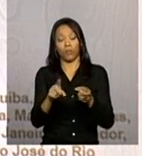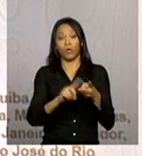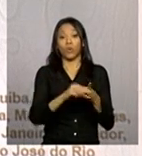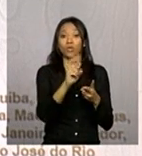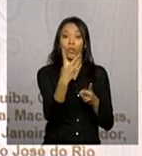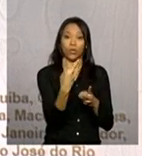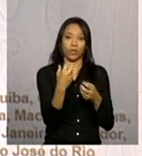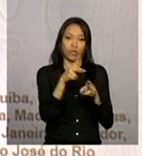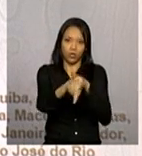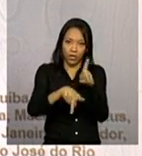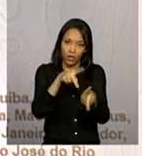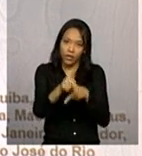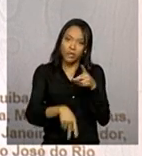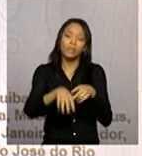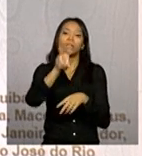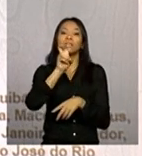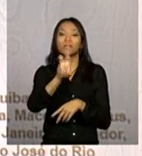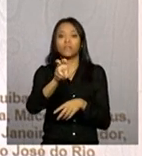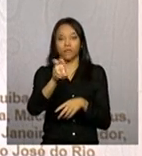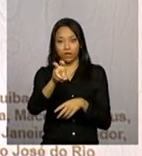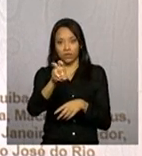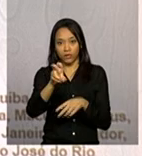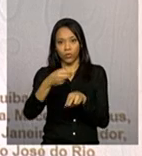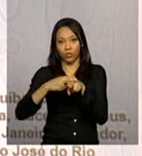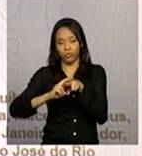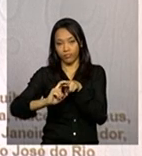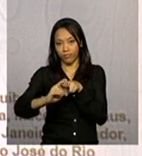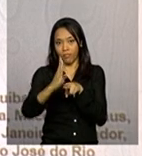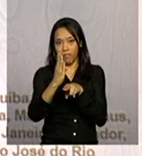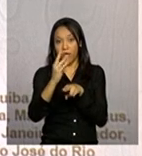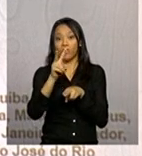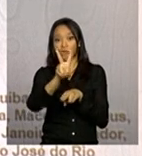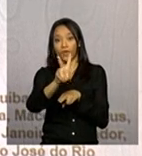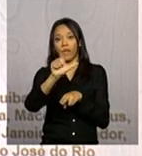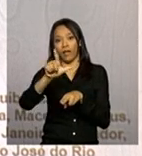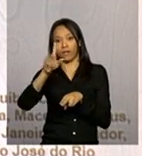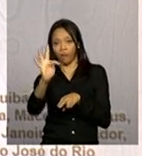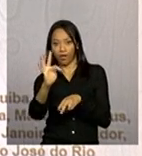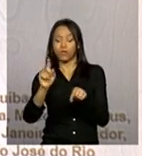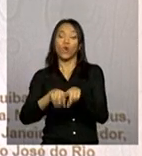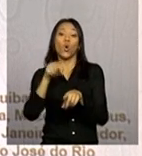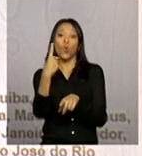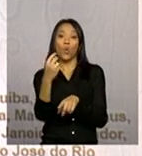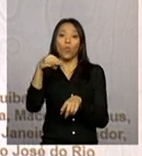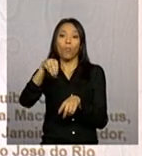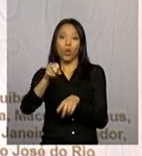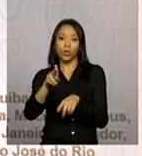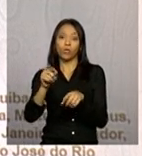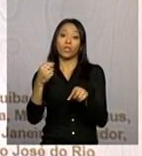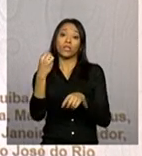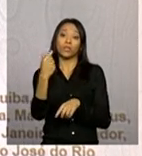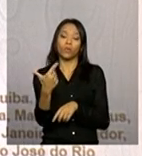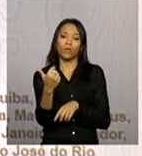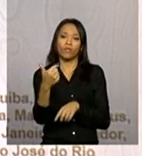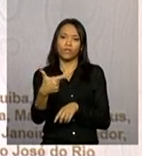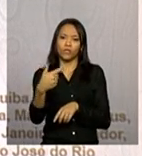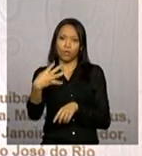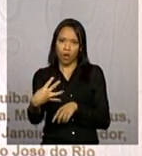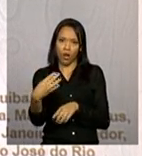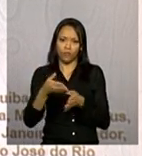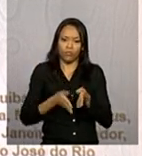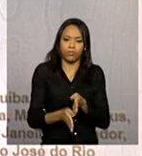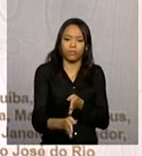trens urbanos, 5 veículos leves sobre trilhos, os VLTs, 1 monotrilho, 12 BRTs, 24